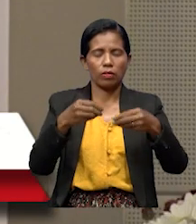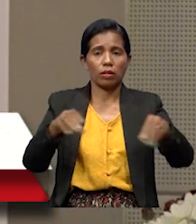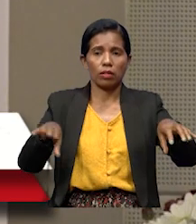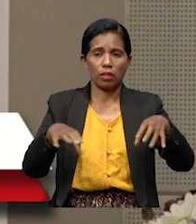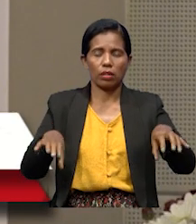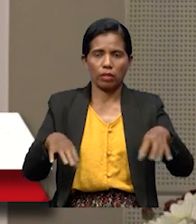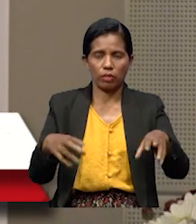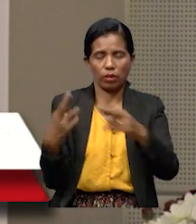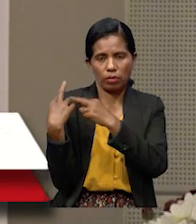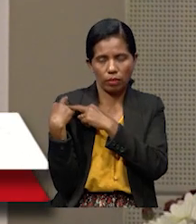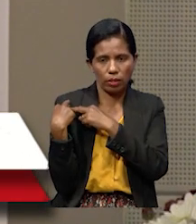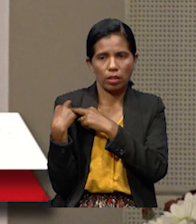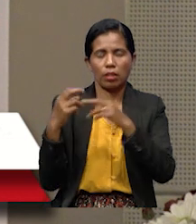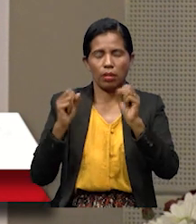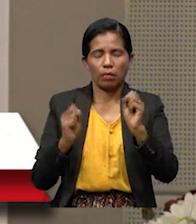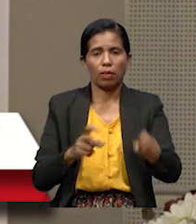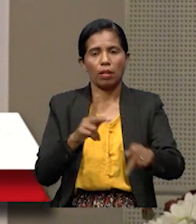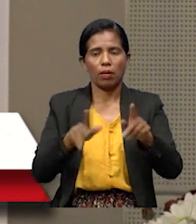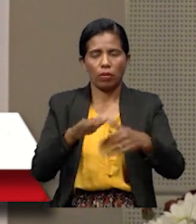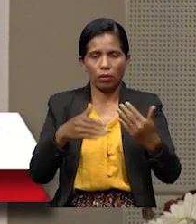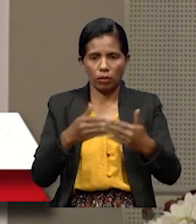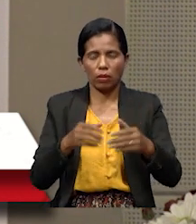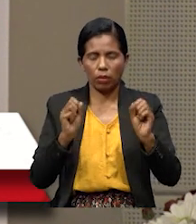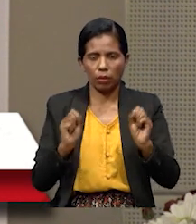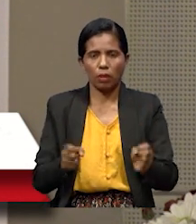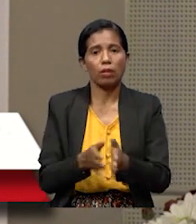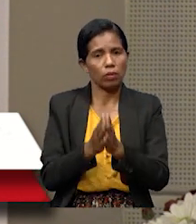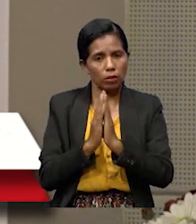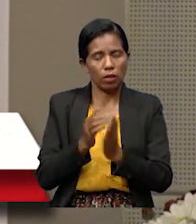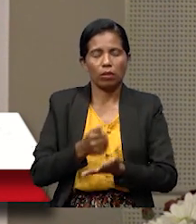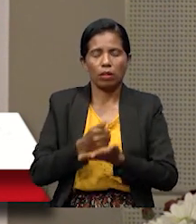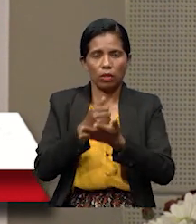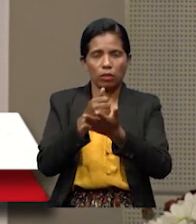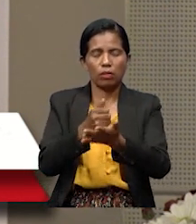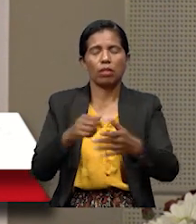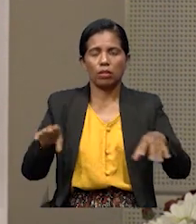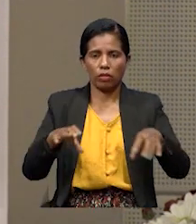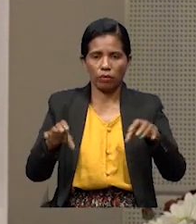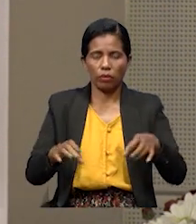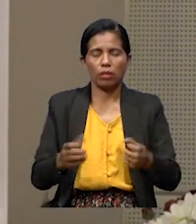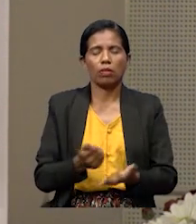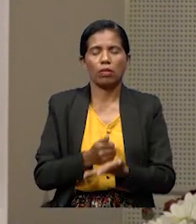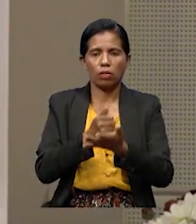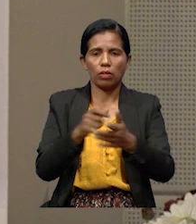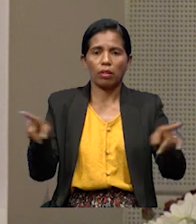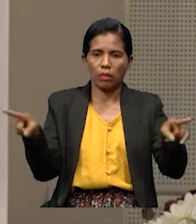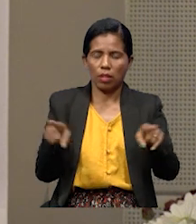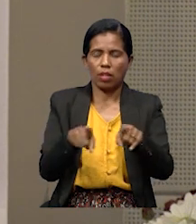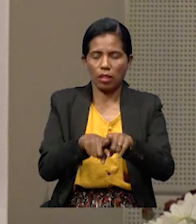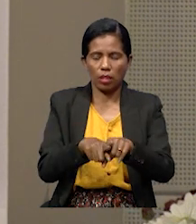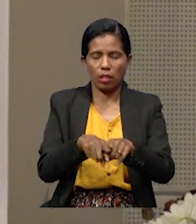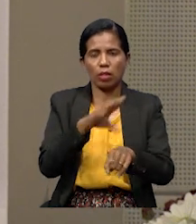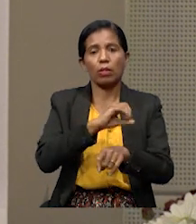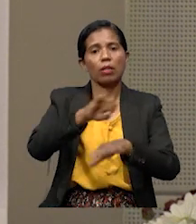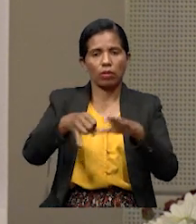para renovar a nossa determinação e empenho a favor de uma sociedade mais justa e